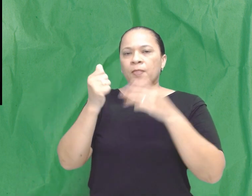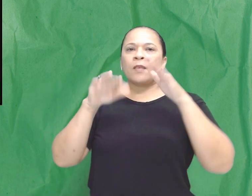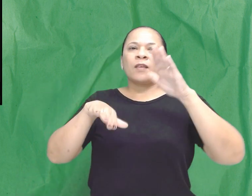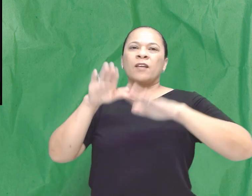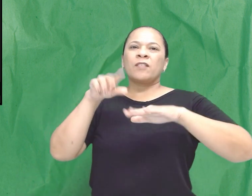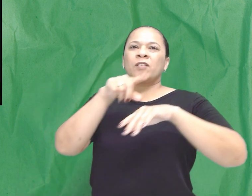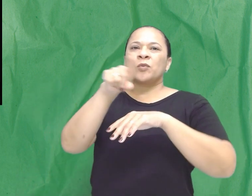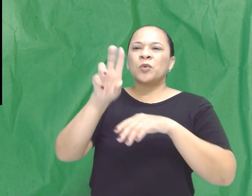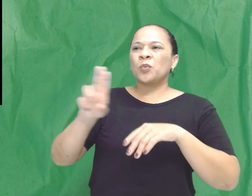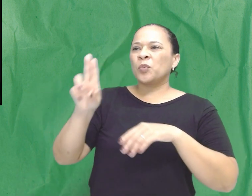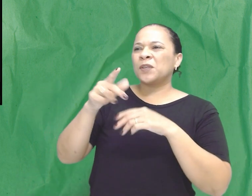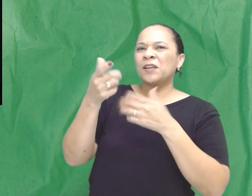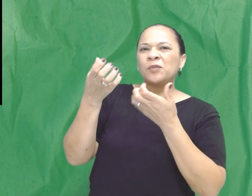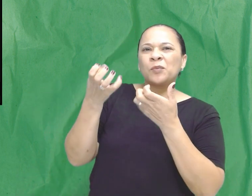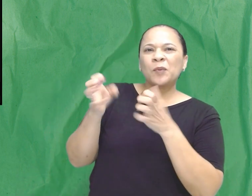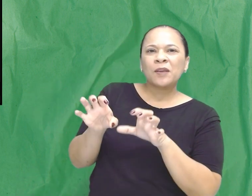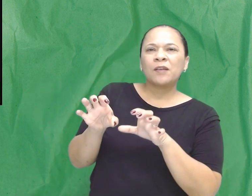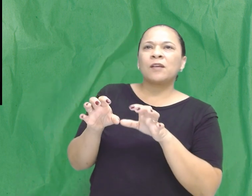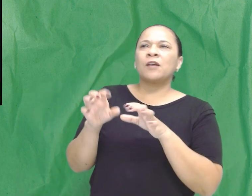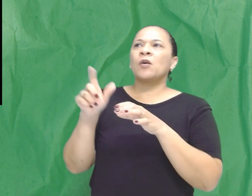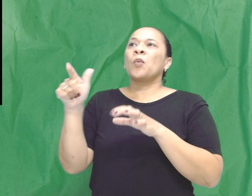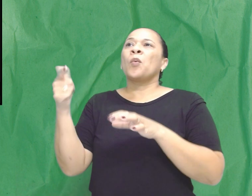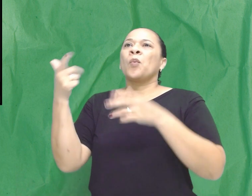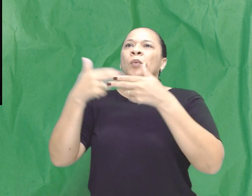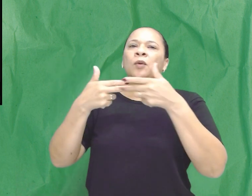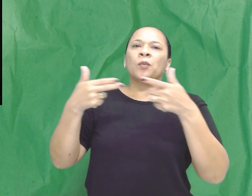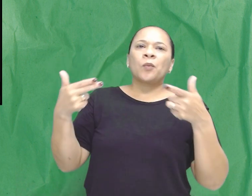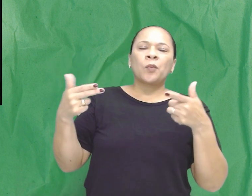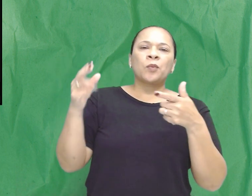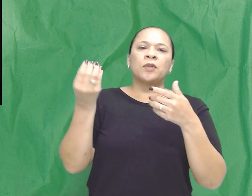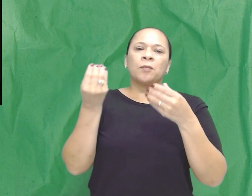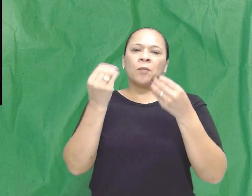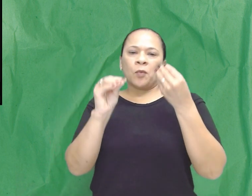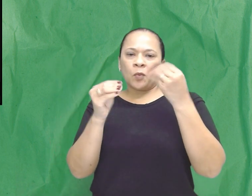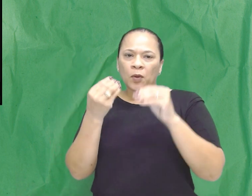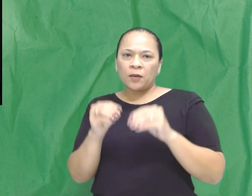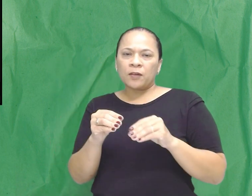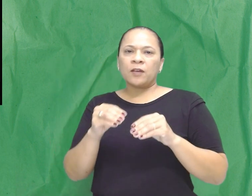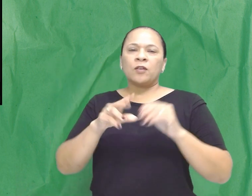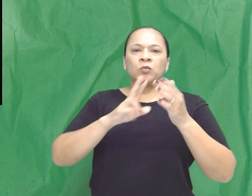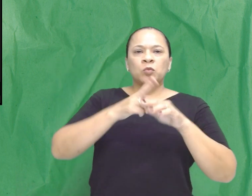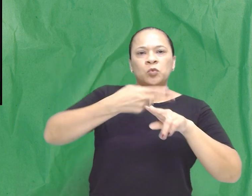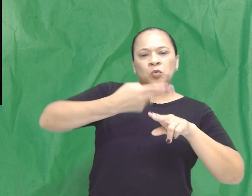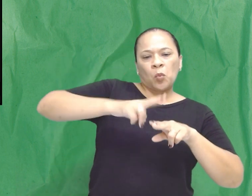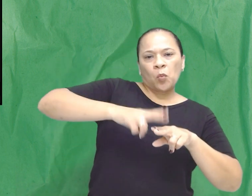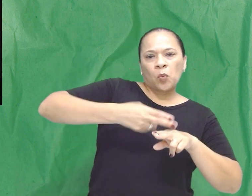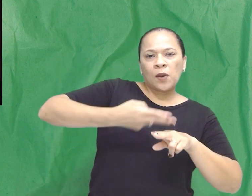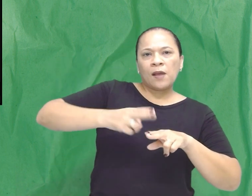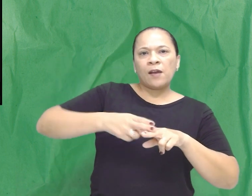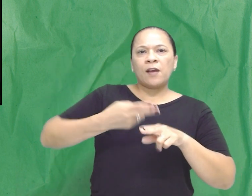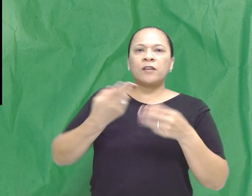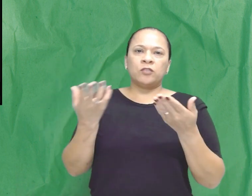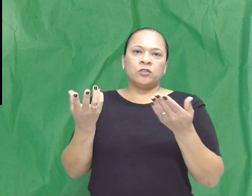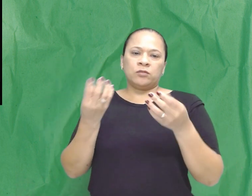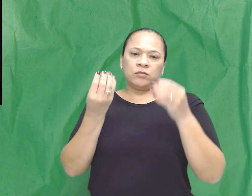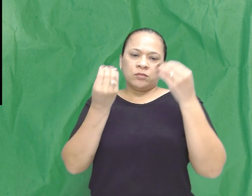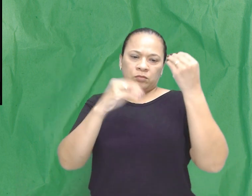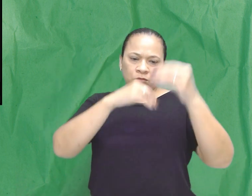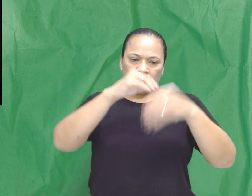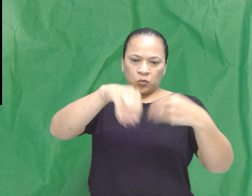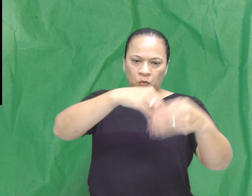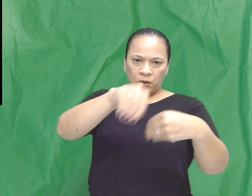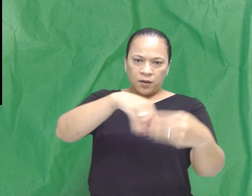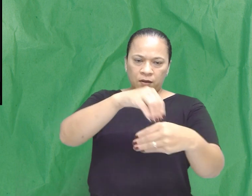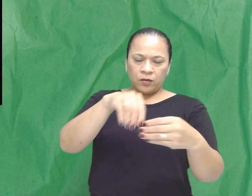seu biscoito, você quer colocar uma outra coisa, um chocolate, enfim, um fondant. Você pode, porque essa massa, além